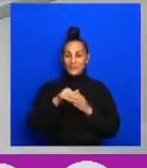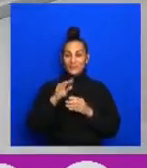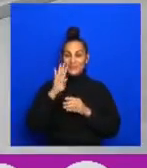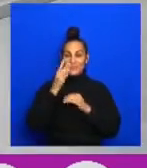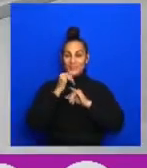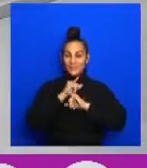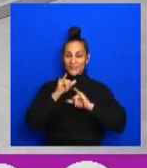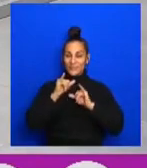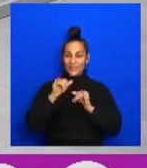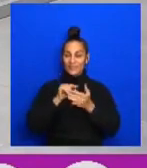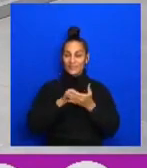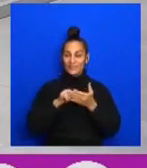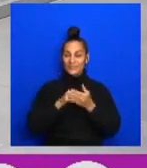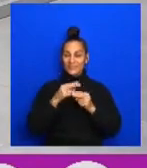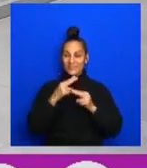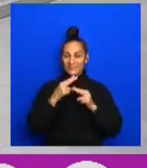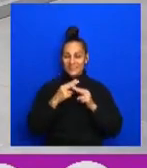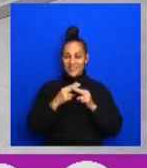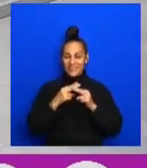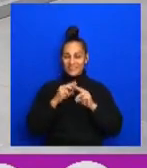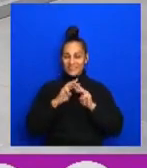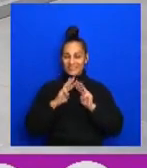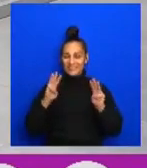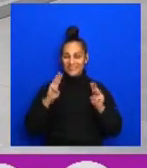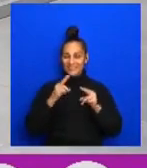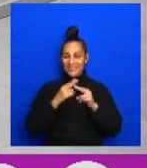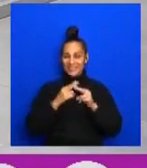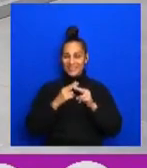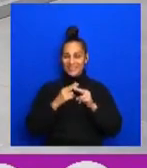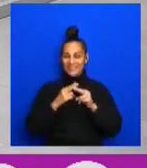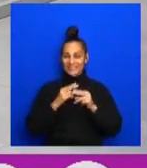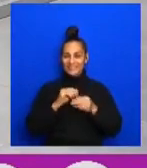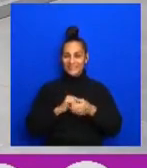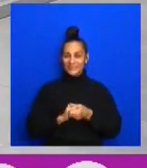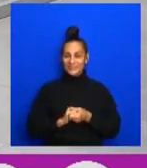os resultados serão publicados em loterias.caixa.gov.br.